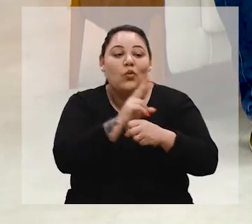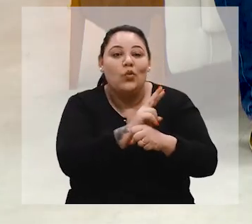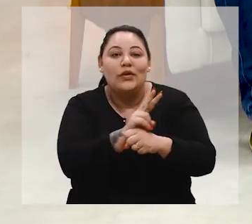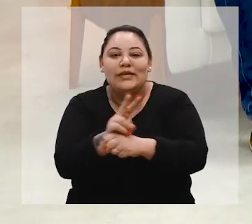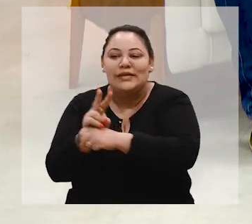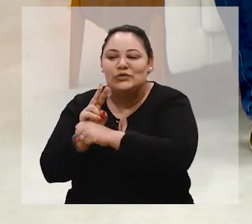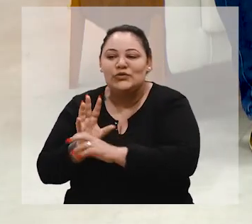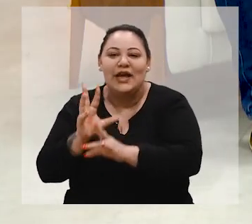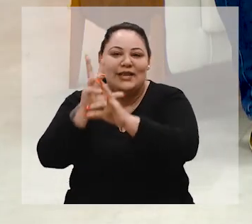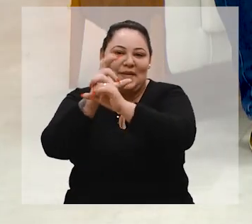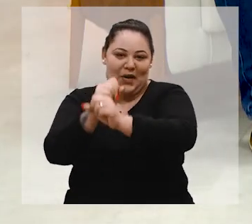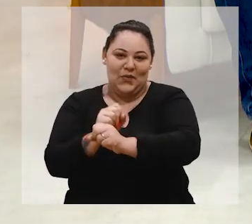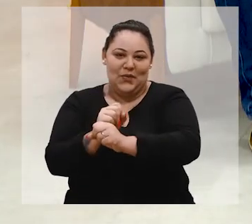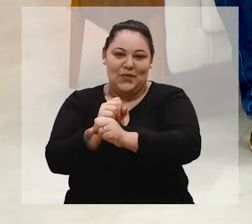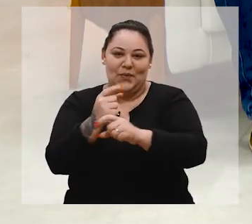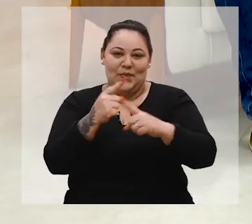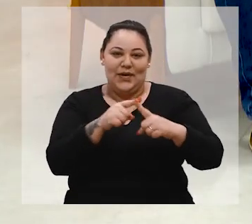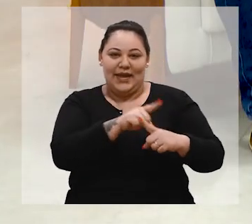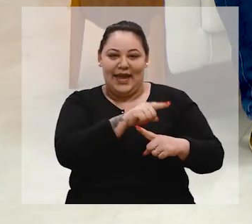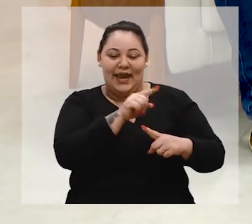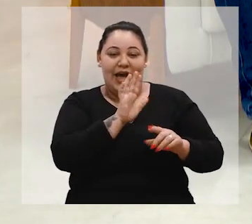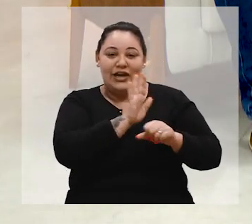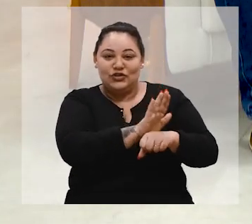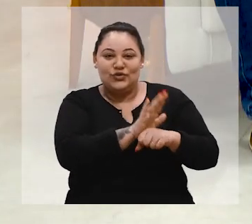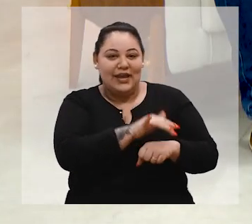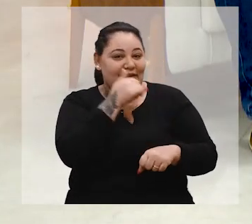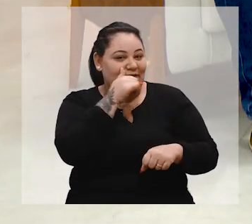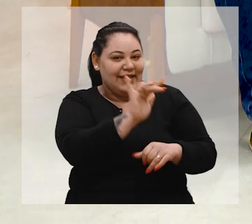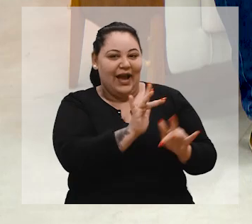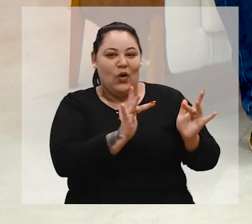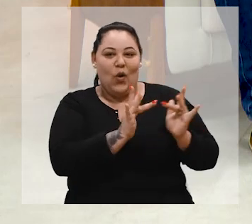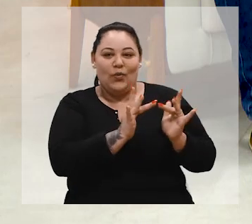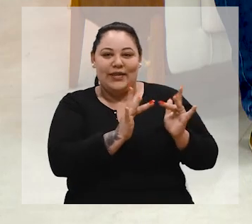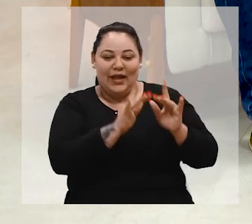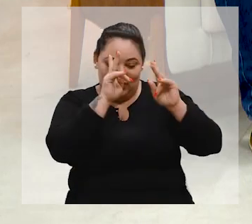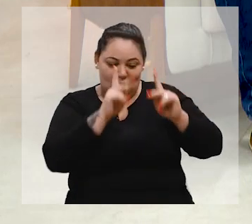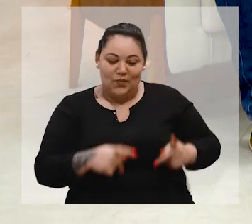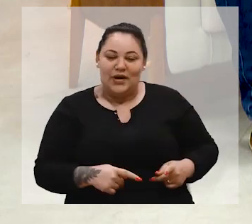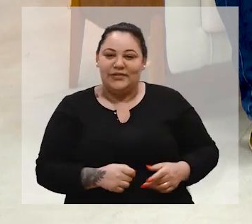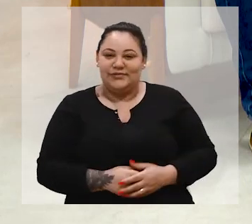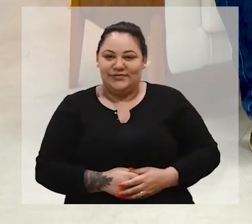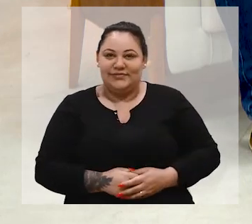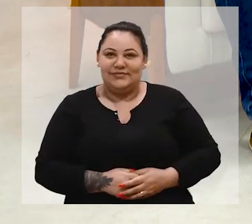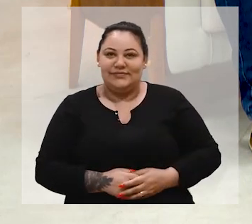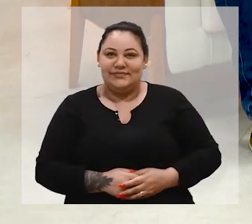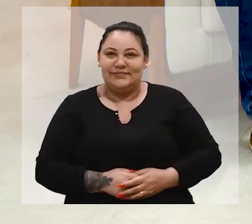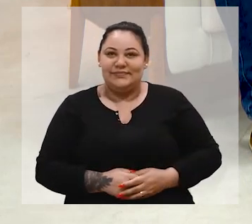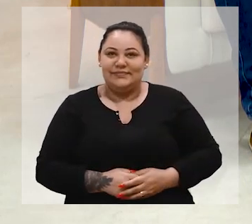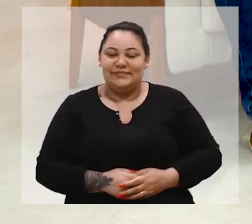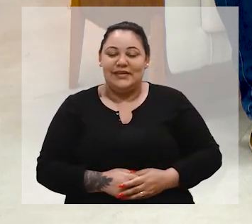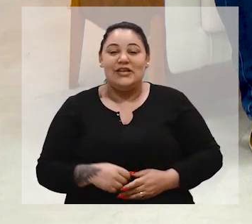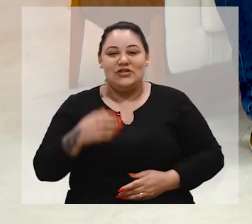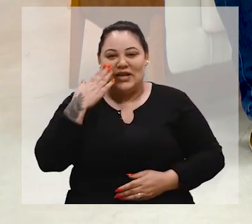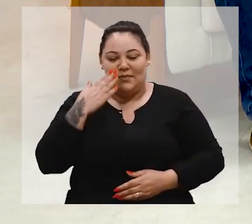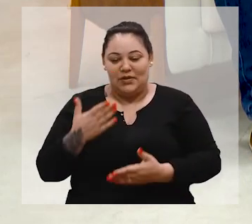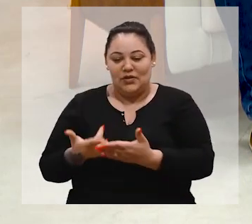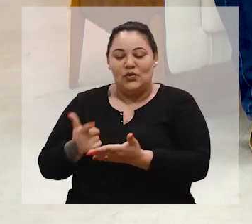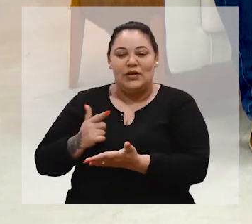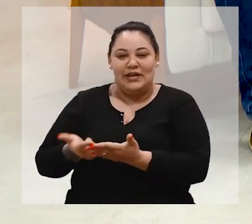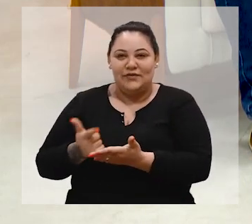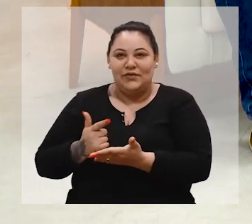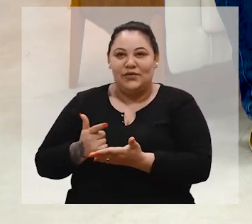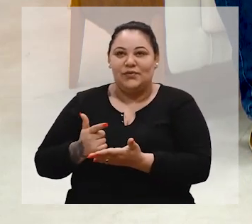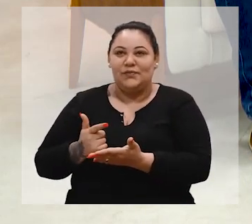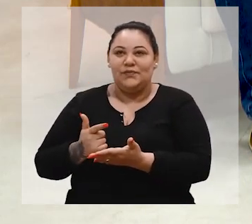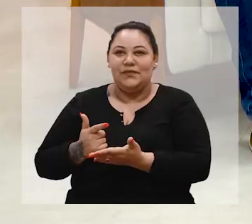protege esses outros animais, no sentido de evitar o contato com o humano, assediador, ainda que a